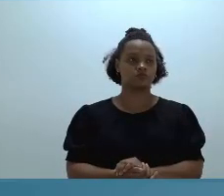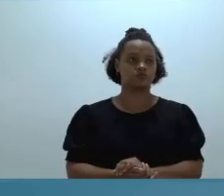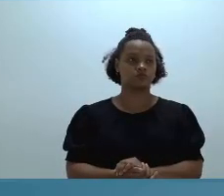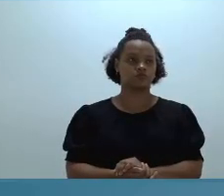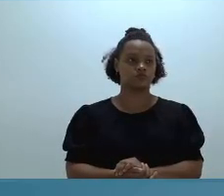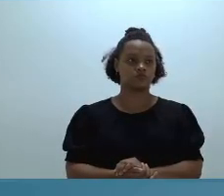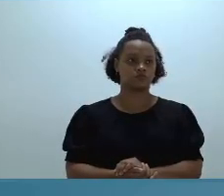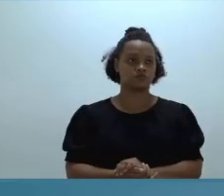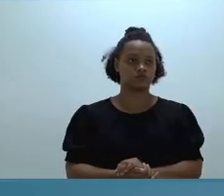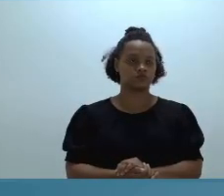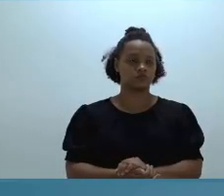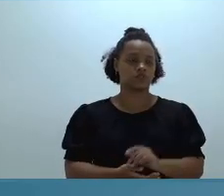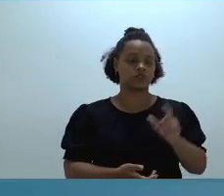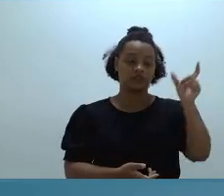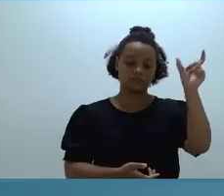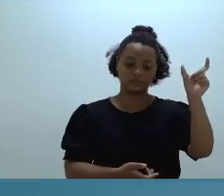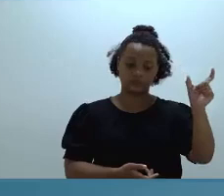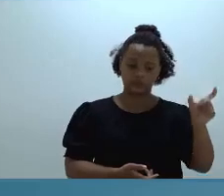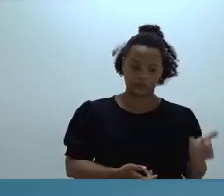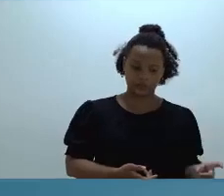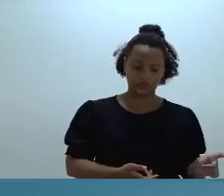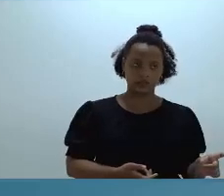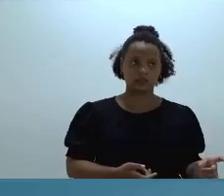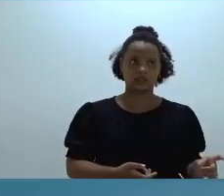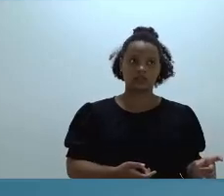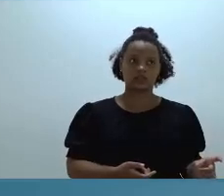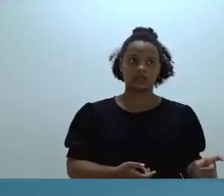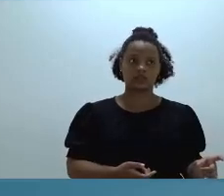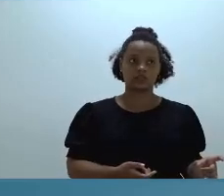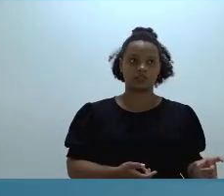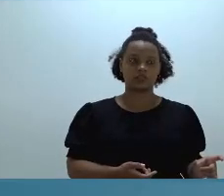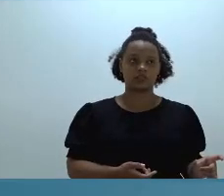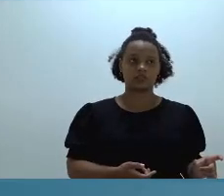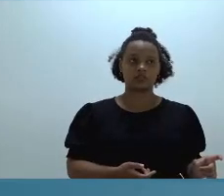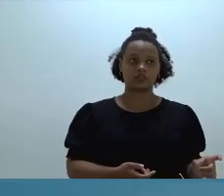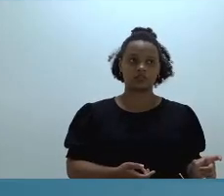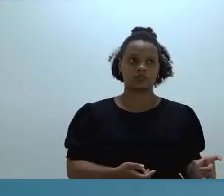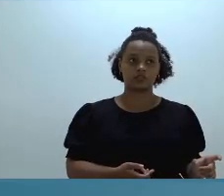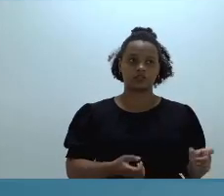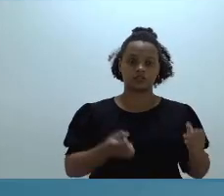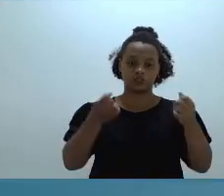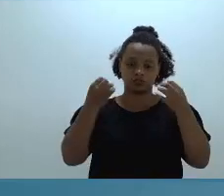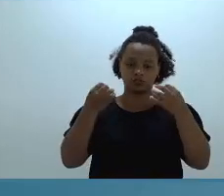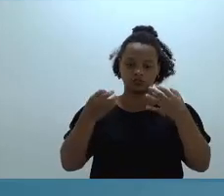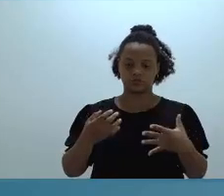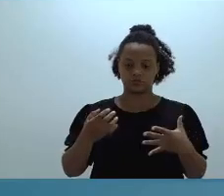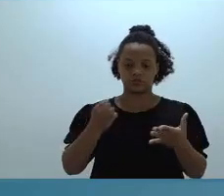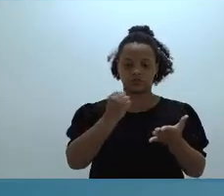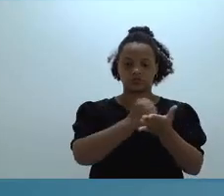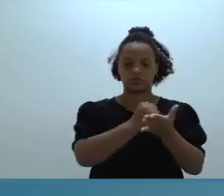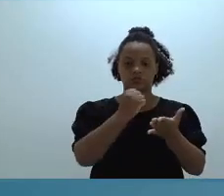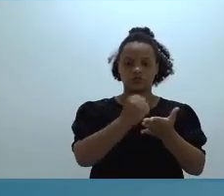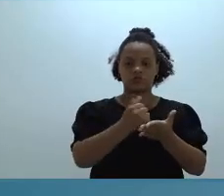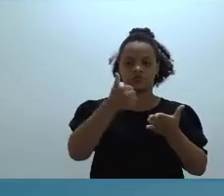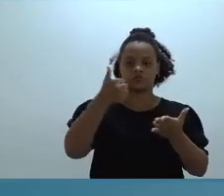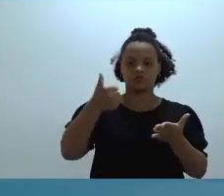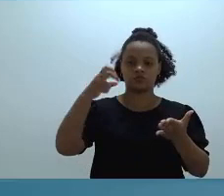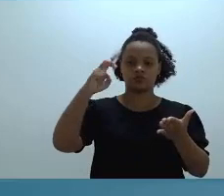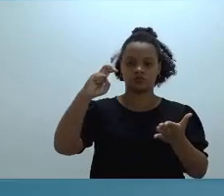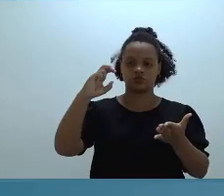impetrantes reiteram que o acordo número 150-006, que